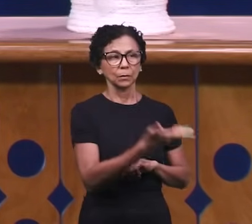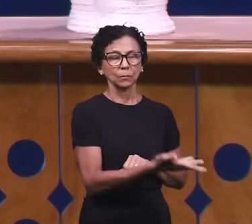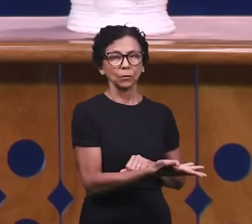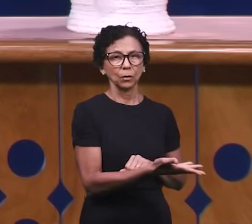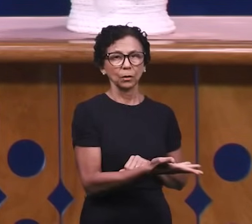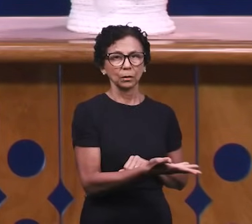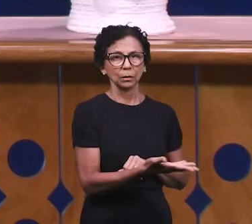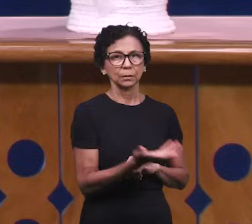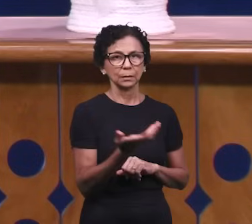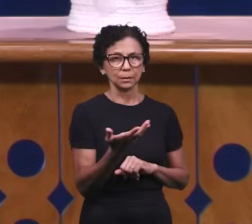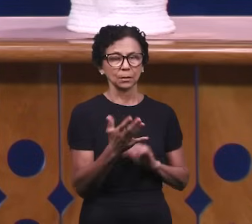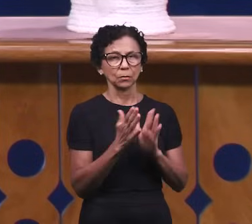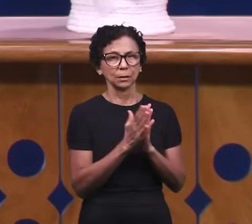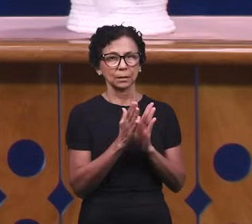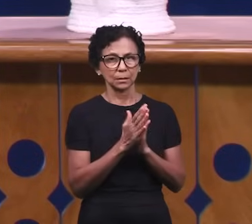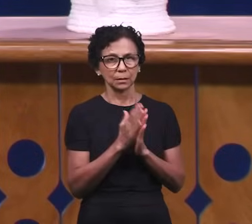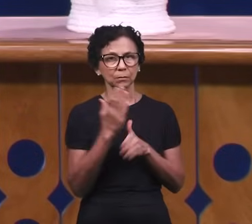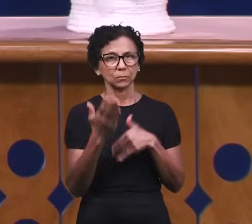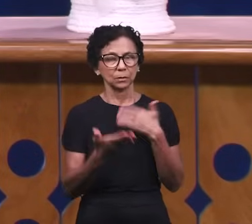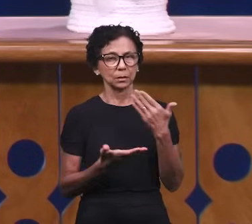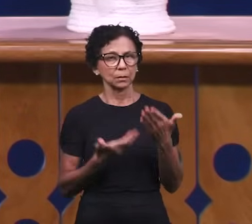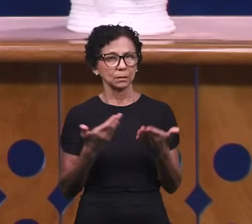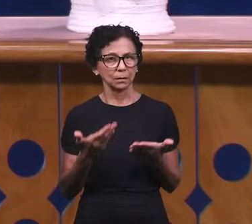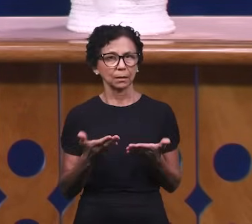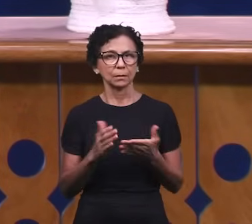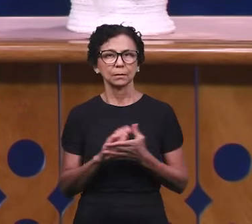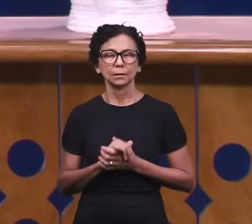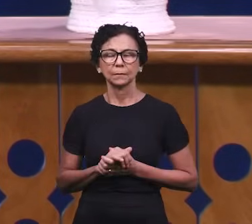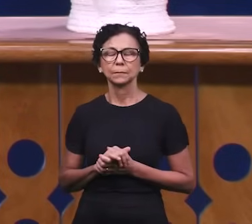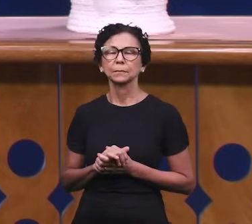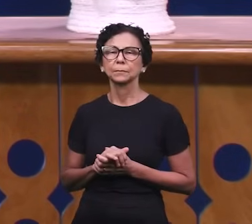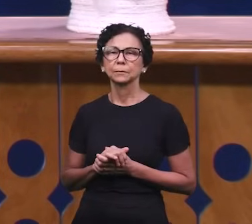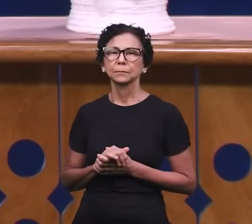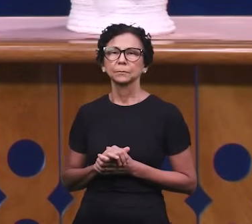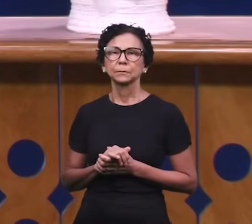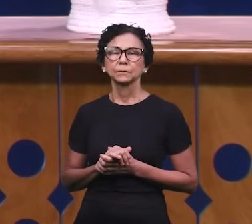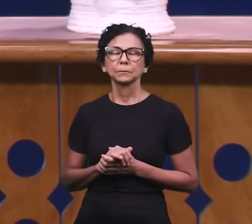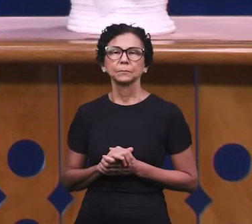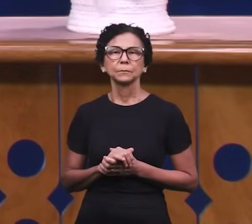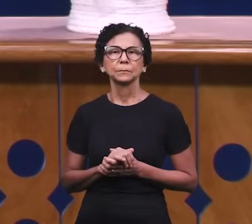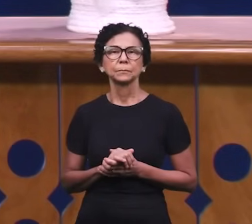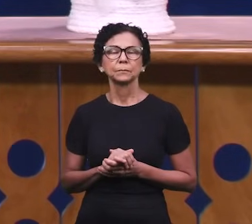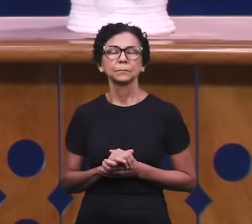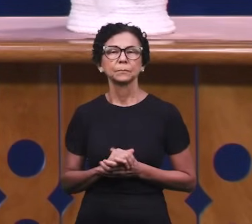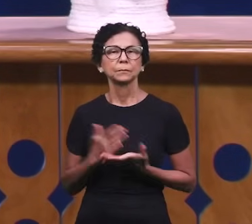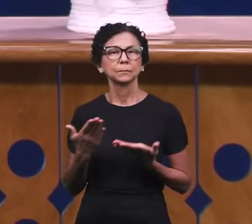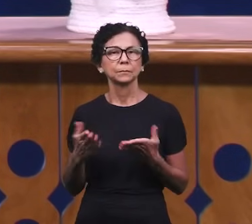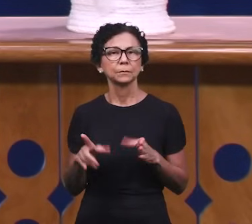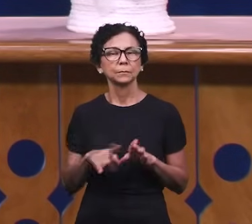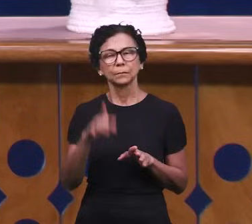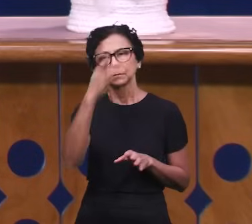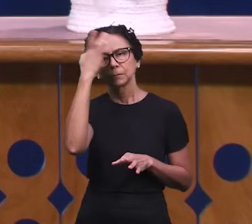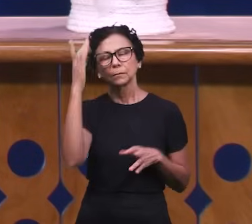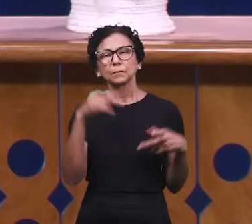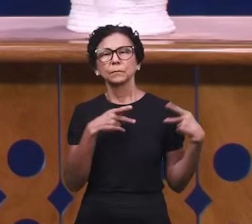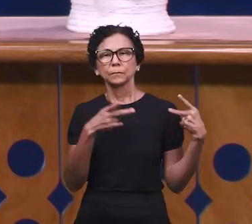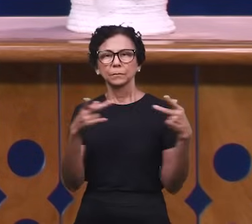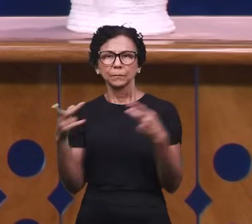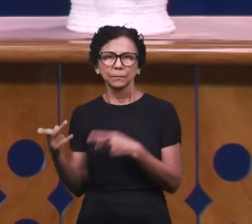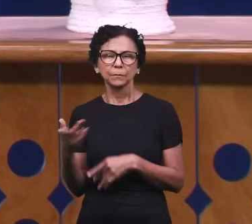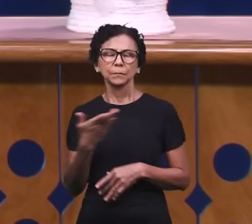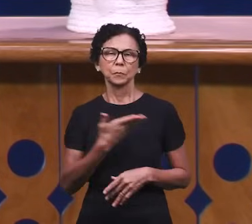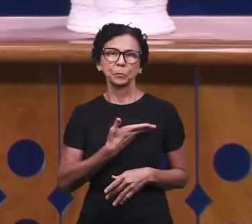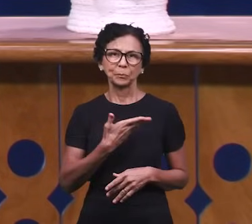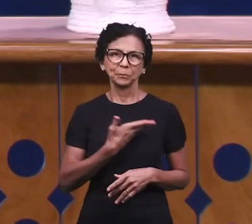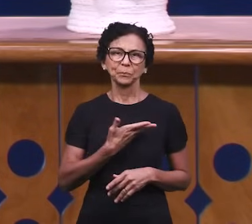que estão no exterior, quiseram oração, quiseram assistência, está aí o QR Code, você poderá também ser assistido. E aqueles